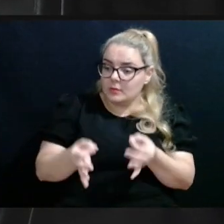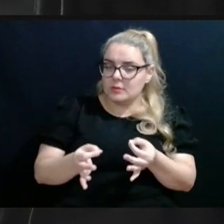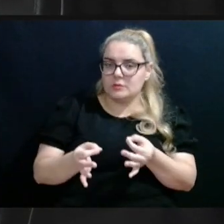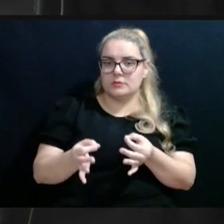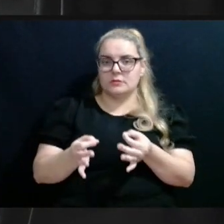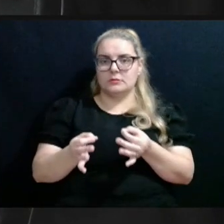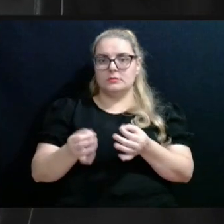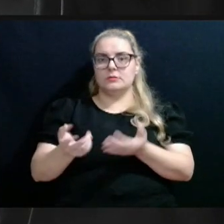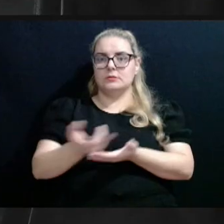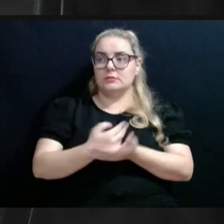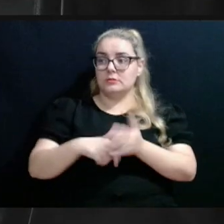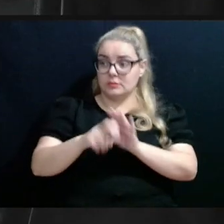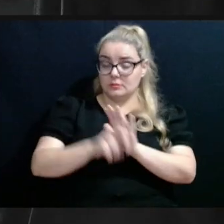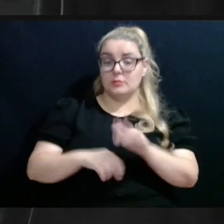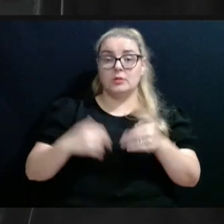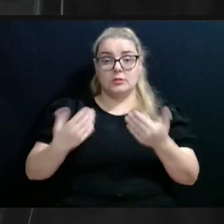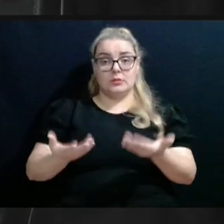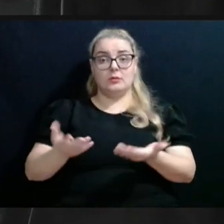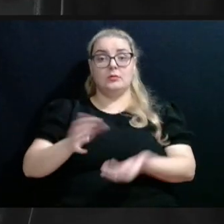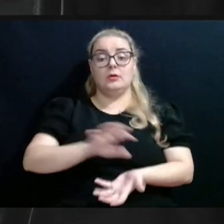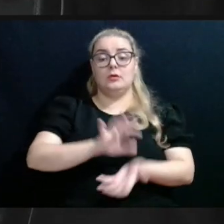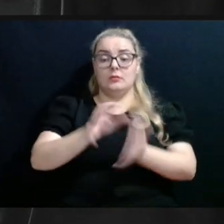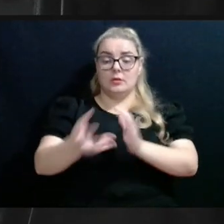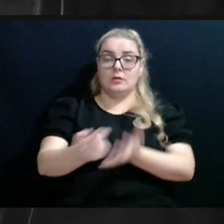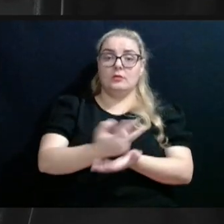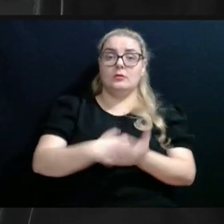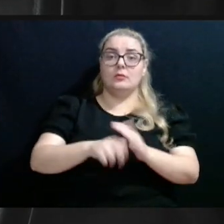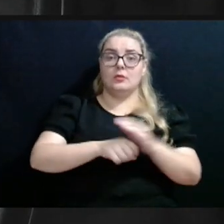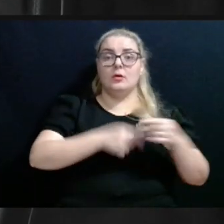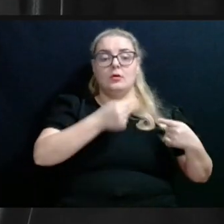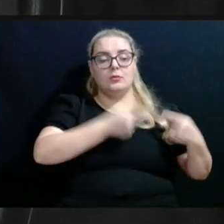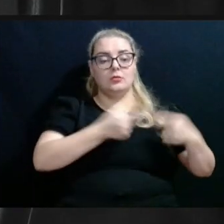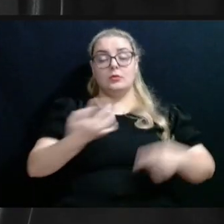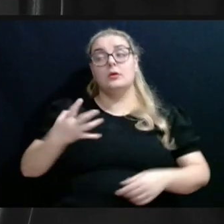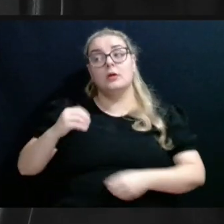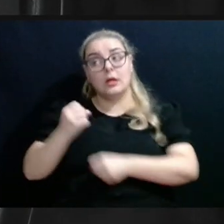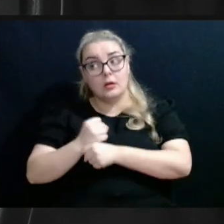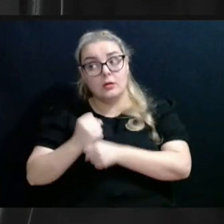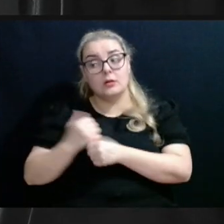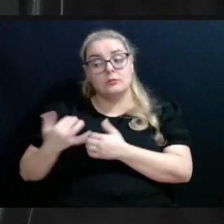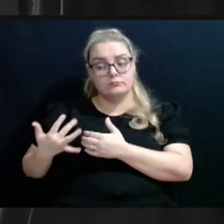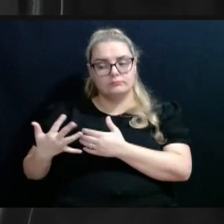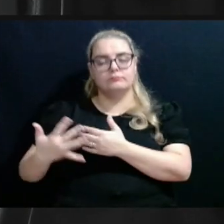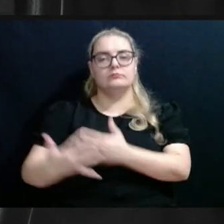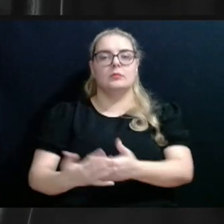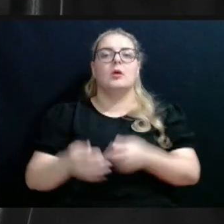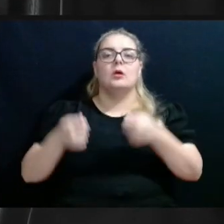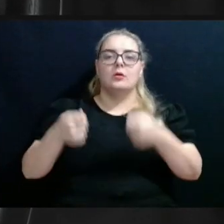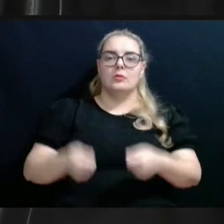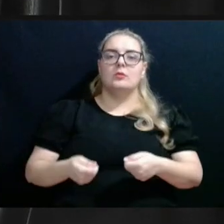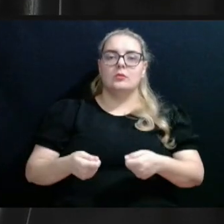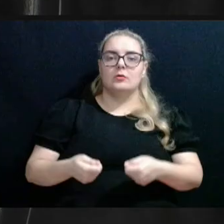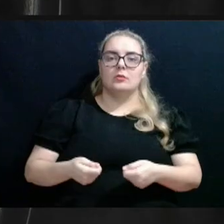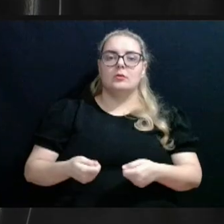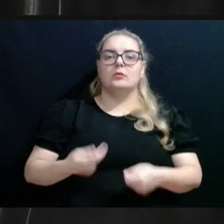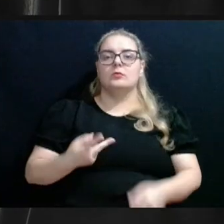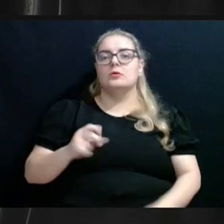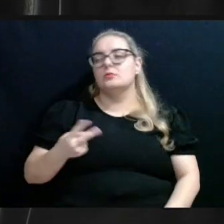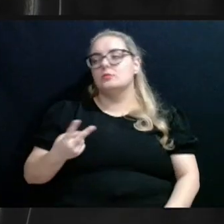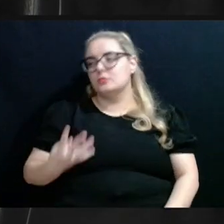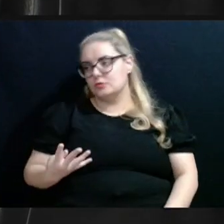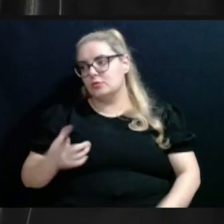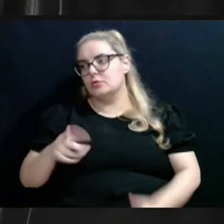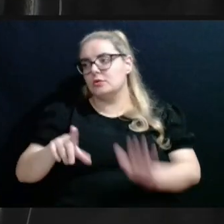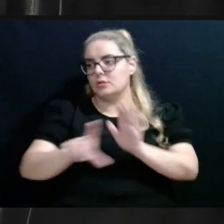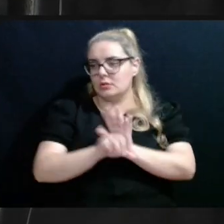tributar. Então essa reforma tributária já vem sendo debatida há 40 anos e concretizou-se em 24, virou lei e já está em